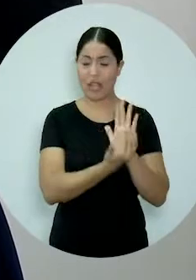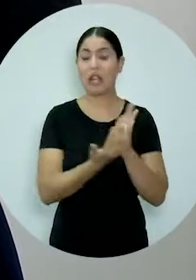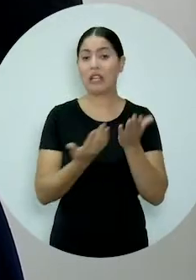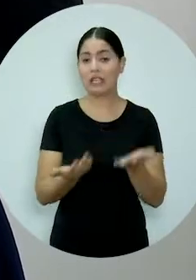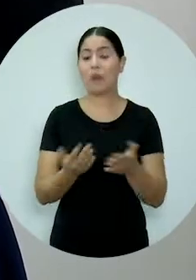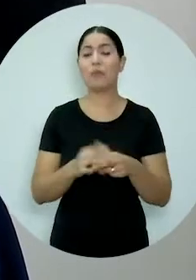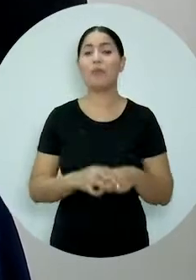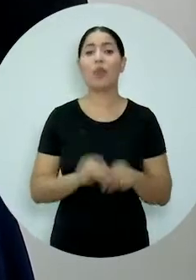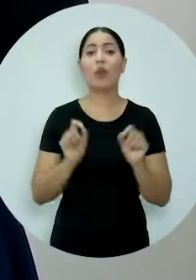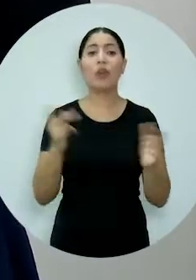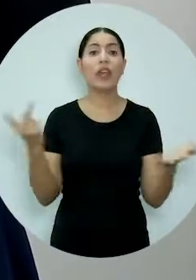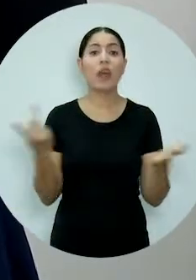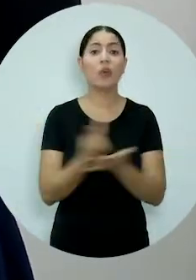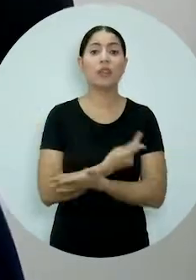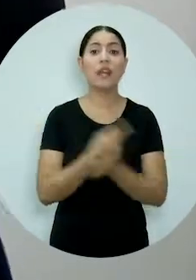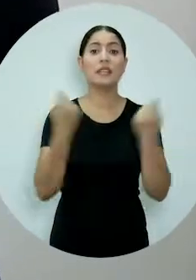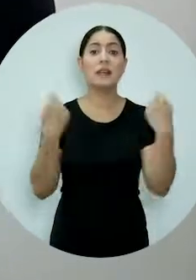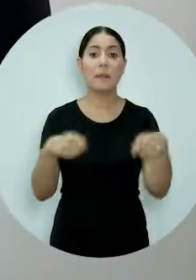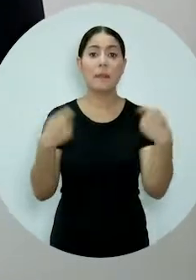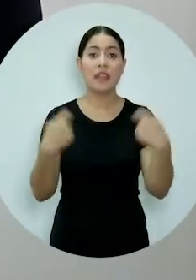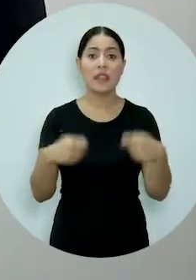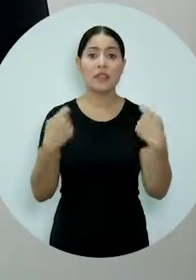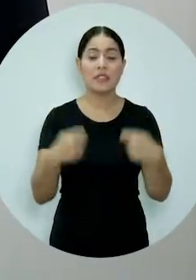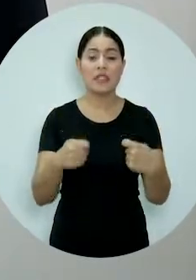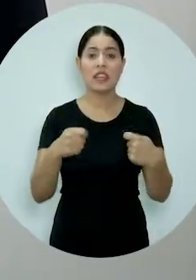de fato, o que nós precisamos é de